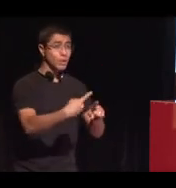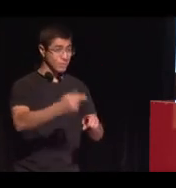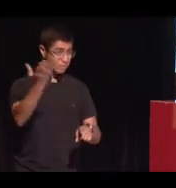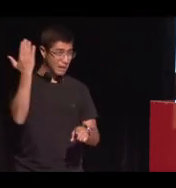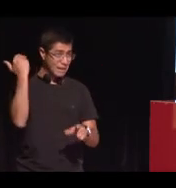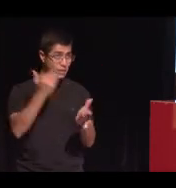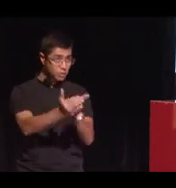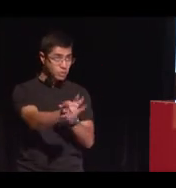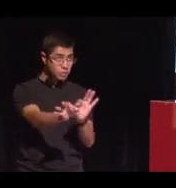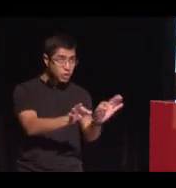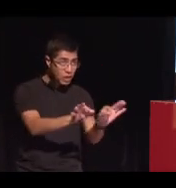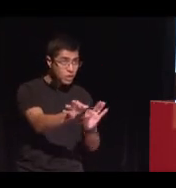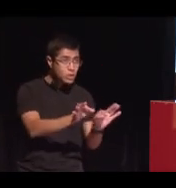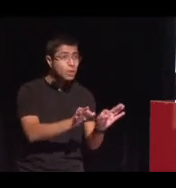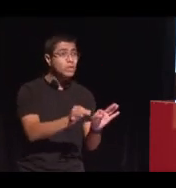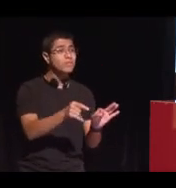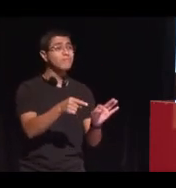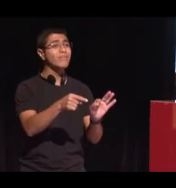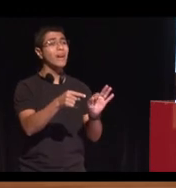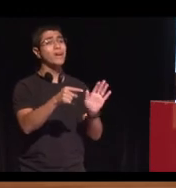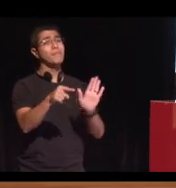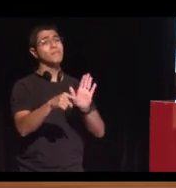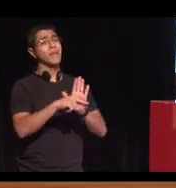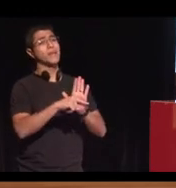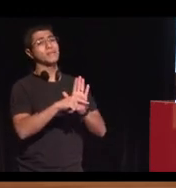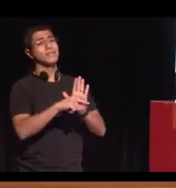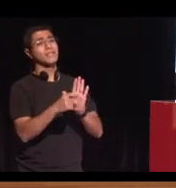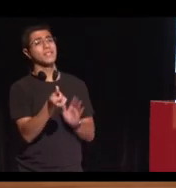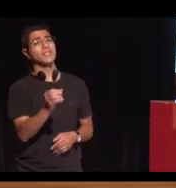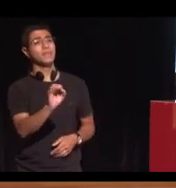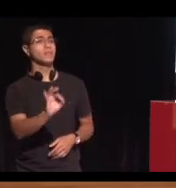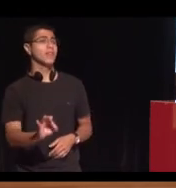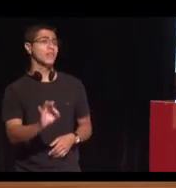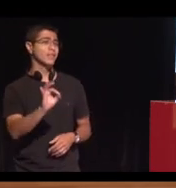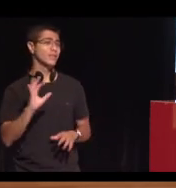menos 60%. Estava todo mundo muito triste. A gente chorava.